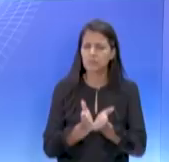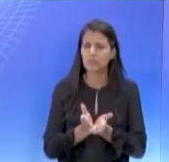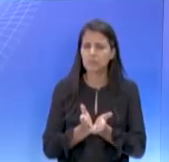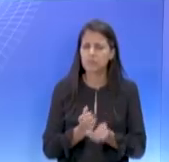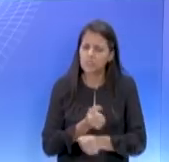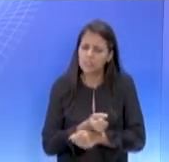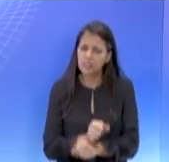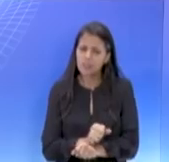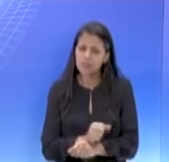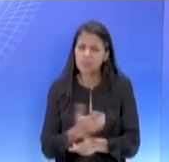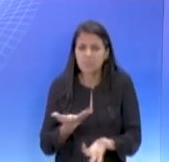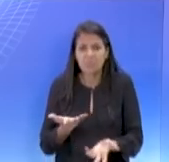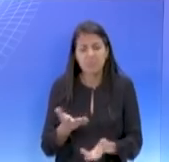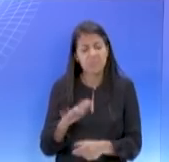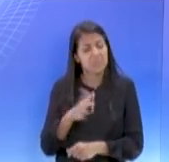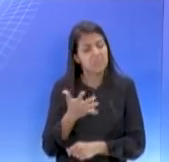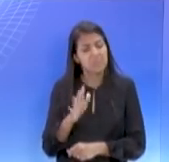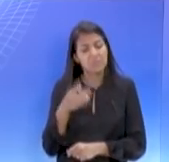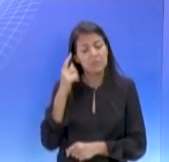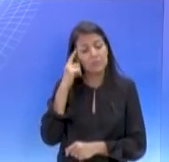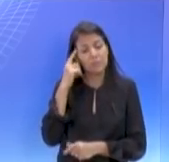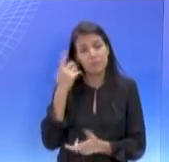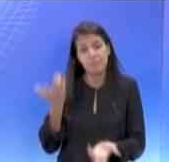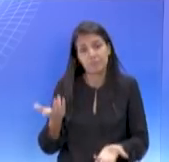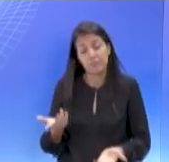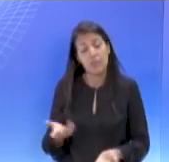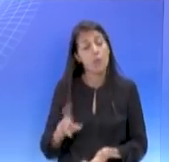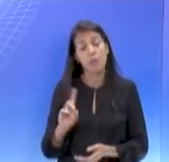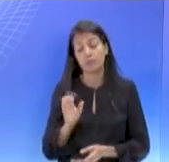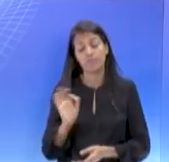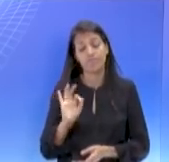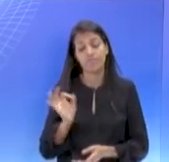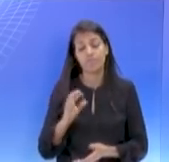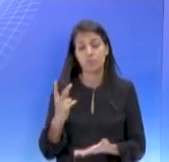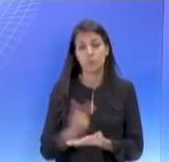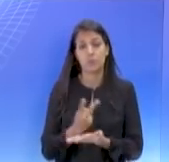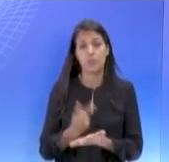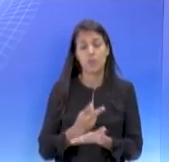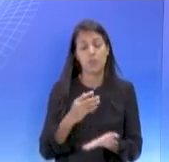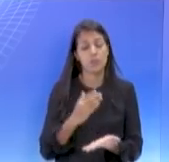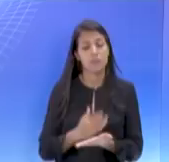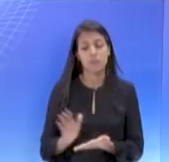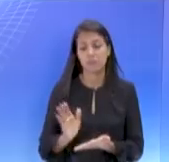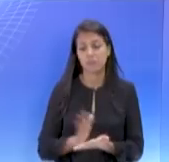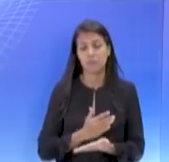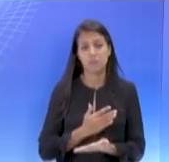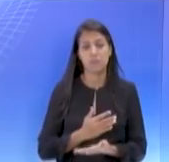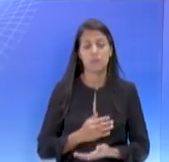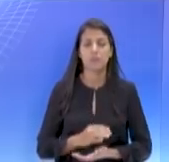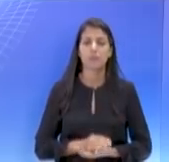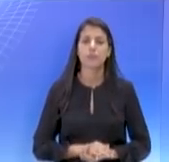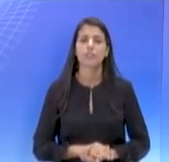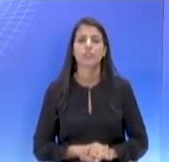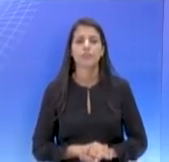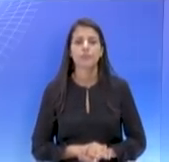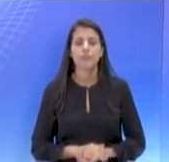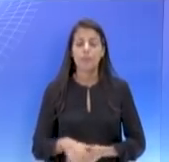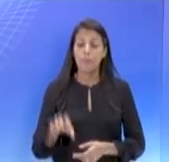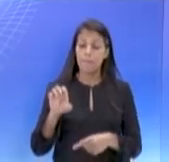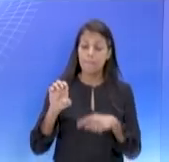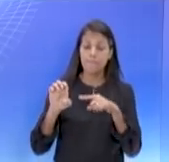texto? De mão de obra servil? Lá falou escravo, não é verdade? Então, está errada, vamos descartar, menos